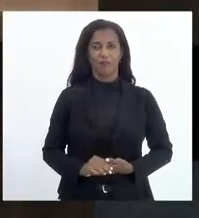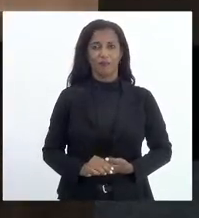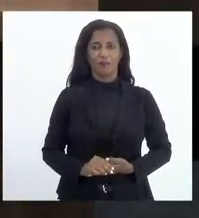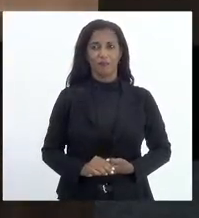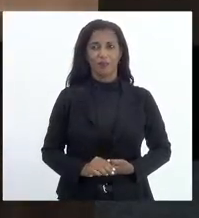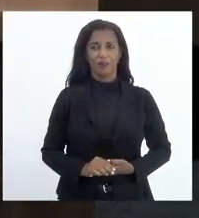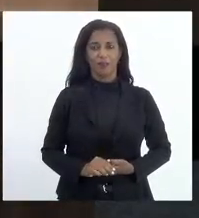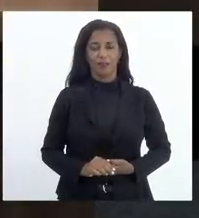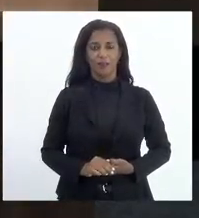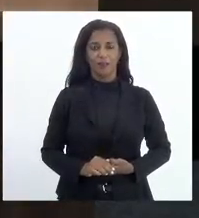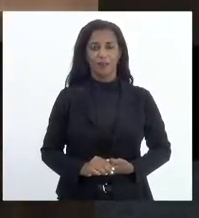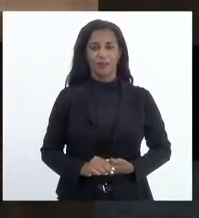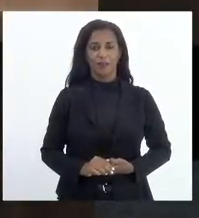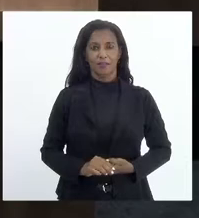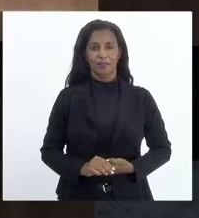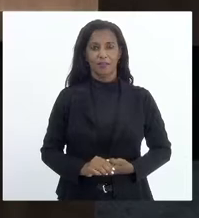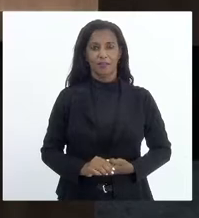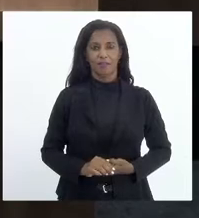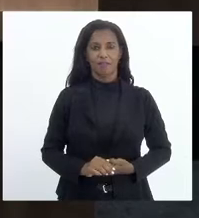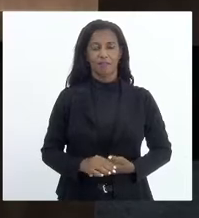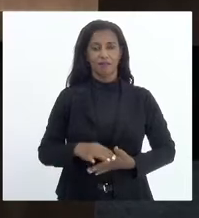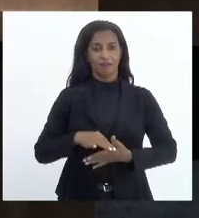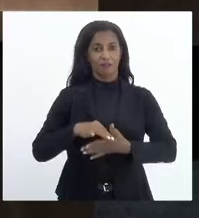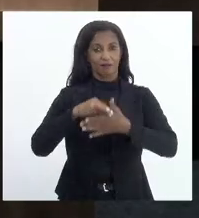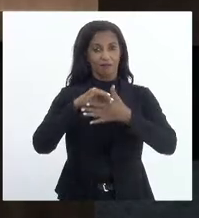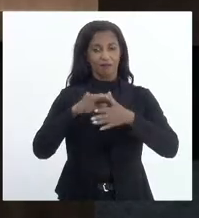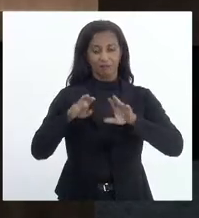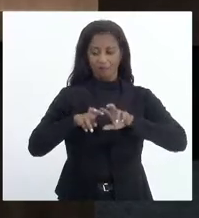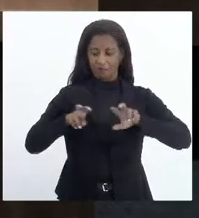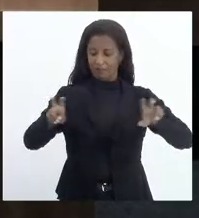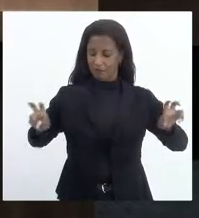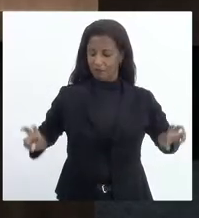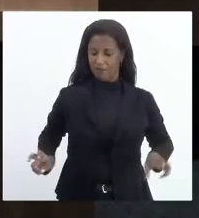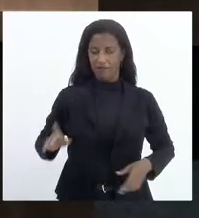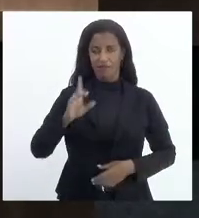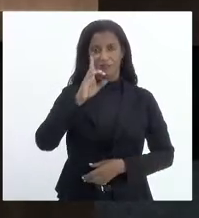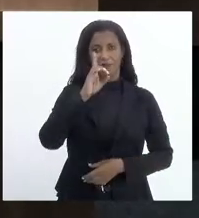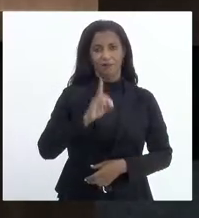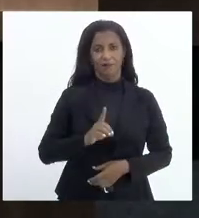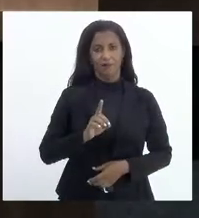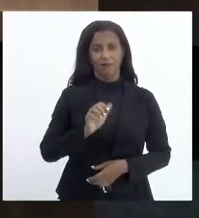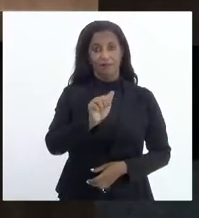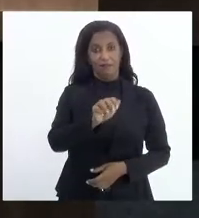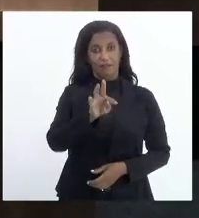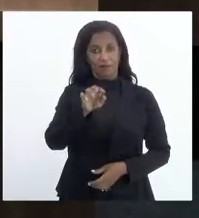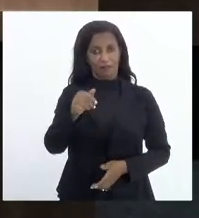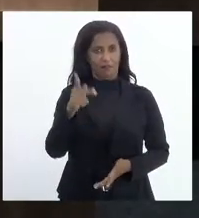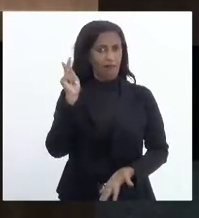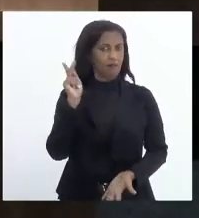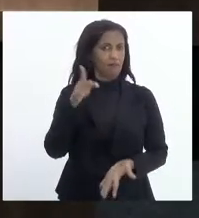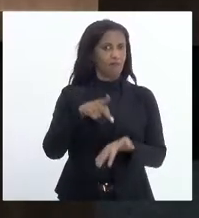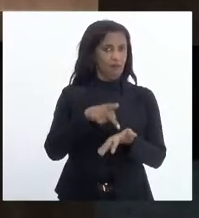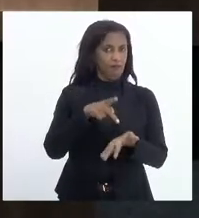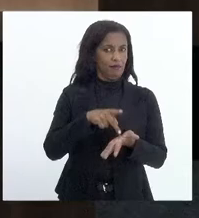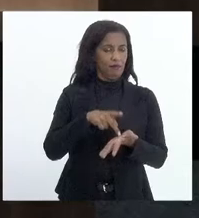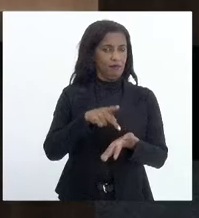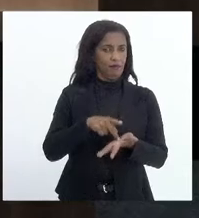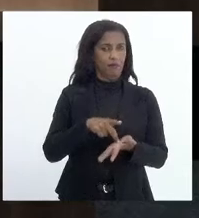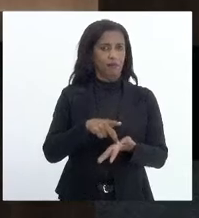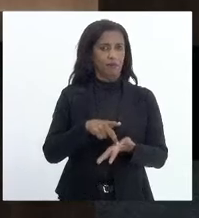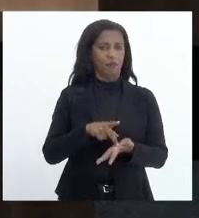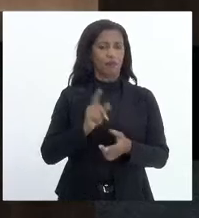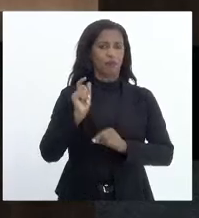o representante da nossa mesa diretora a água reflete com exatidão